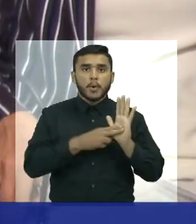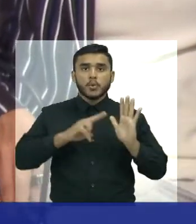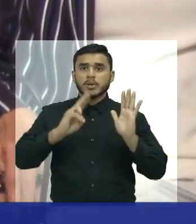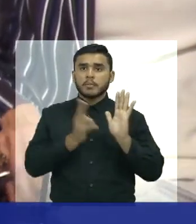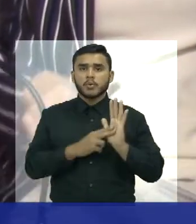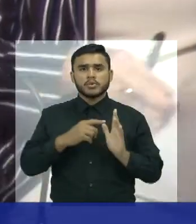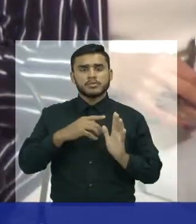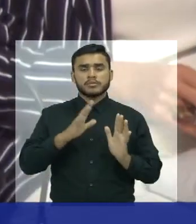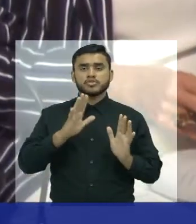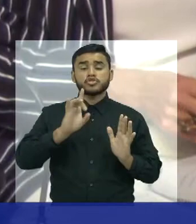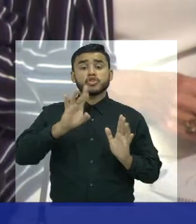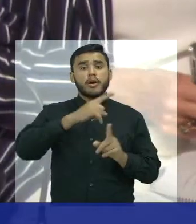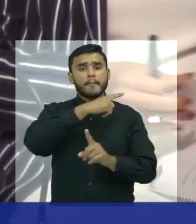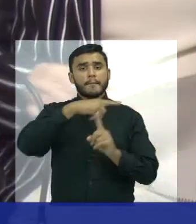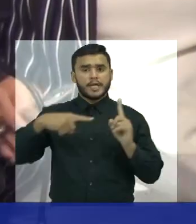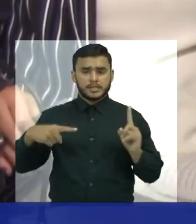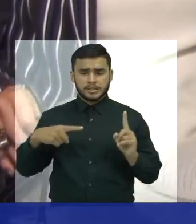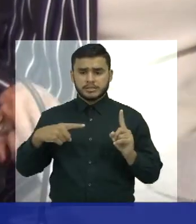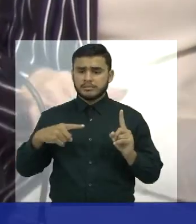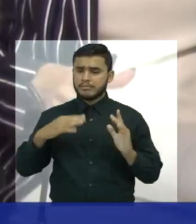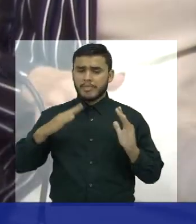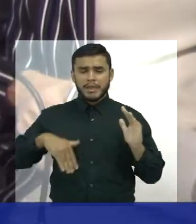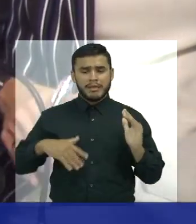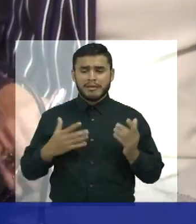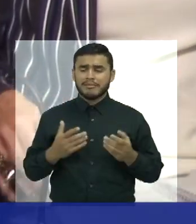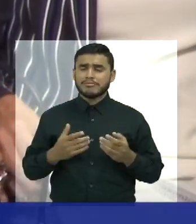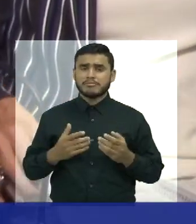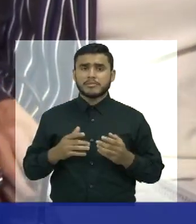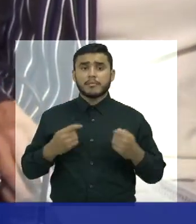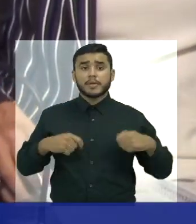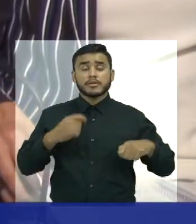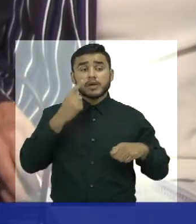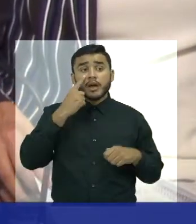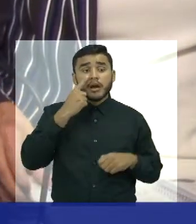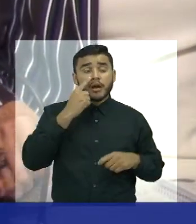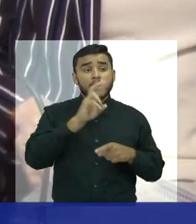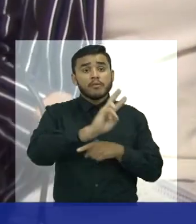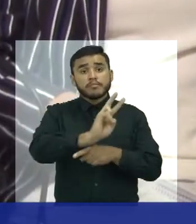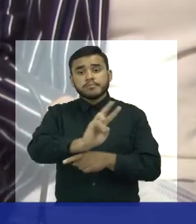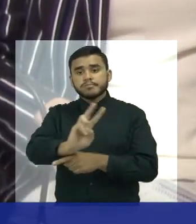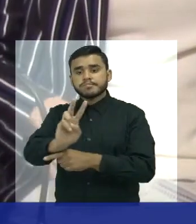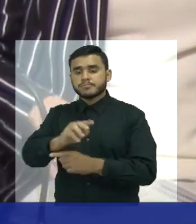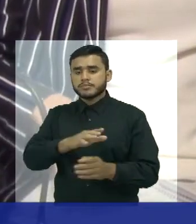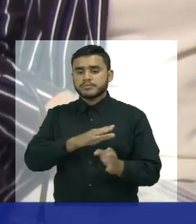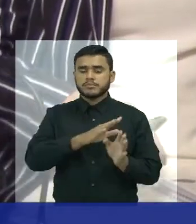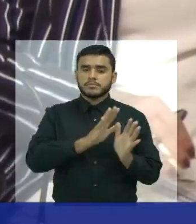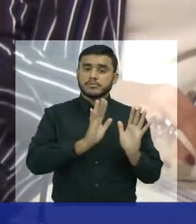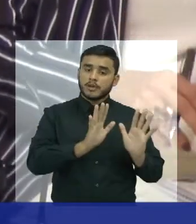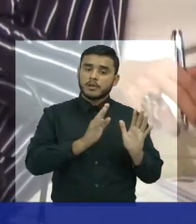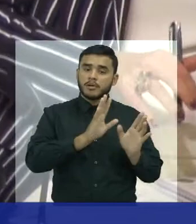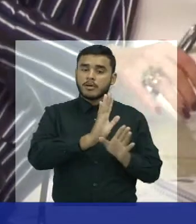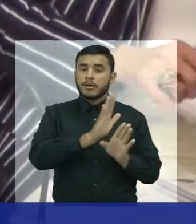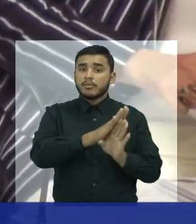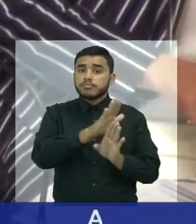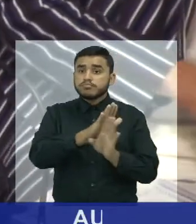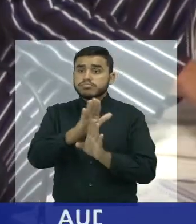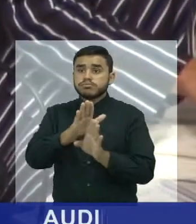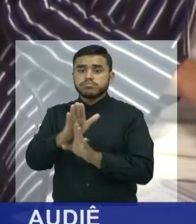Então, nós estamos sempre capacitando os fiscais para que isso seja observado.